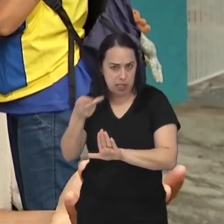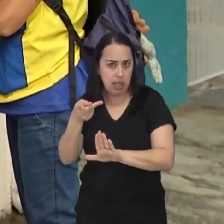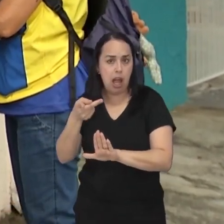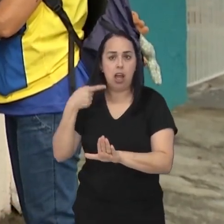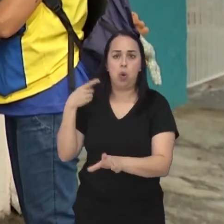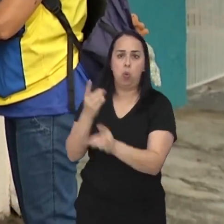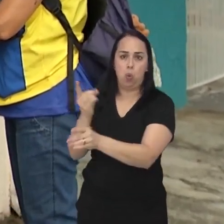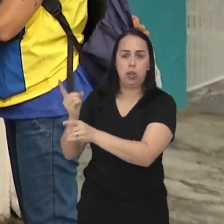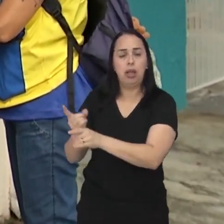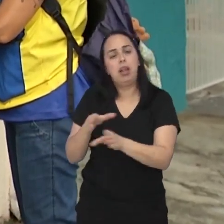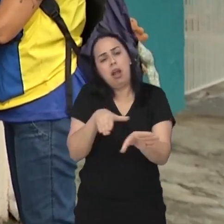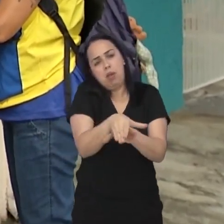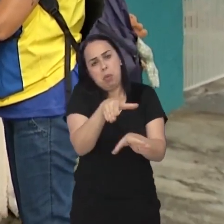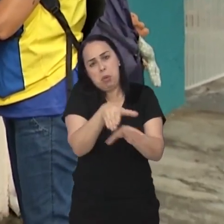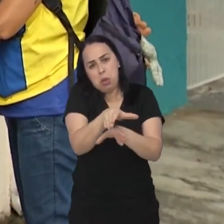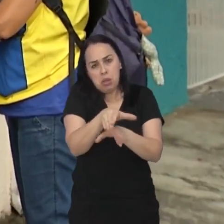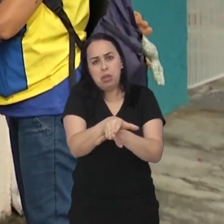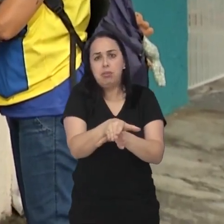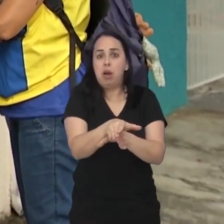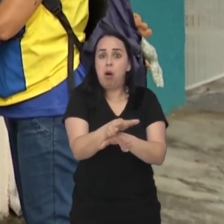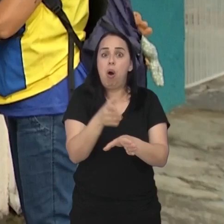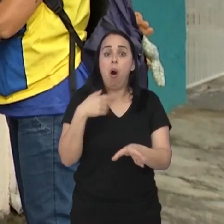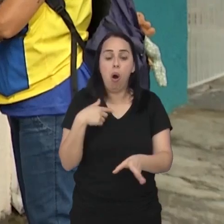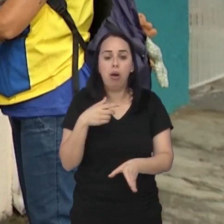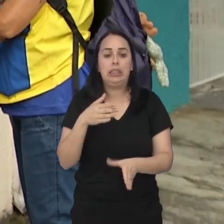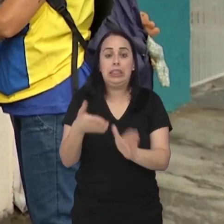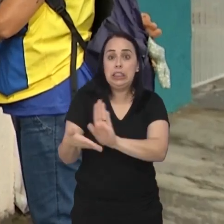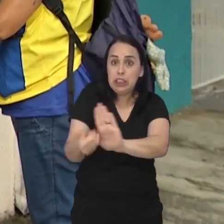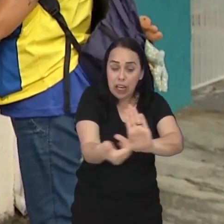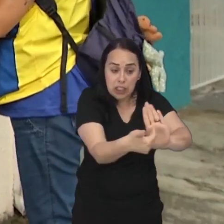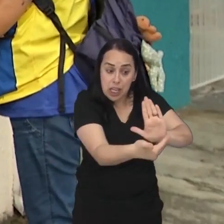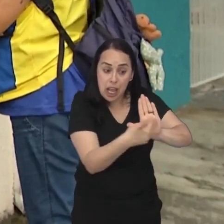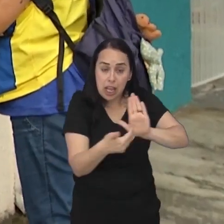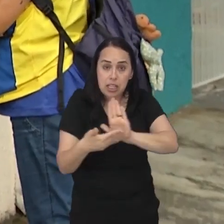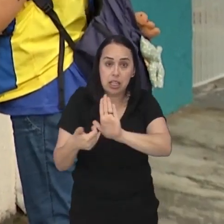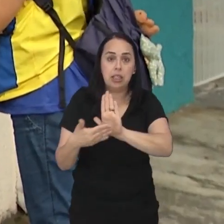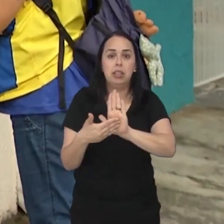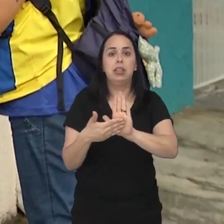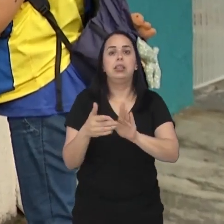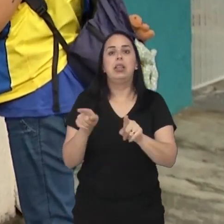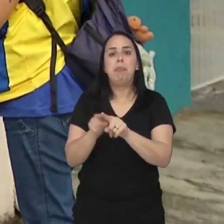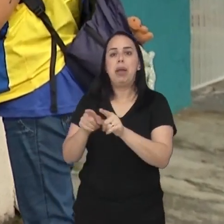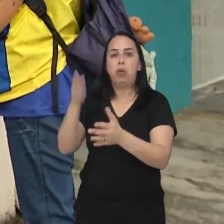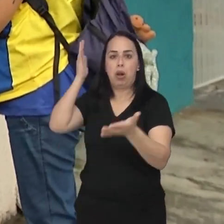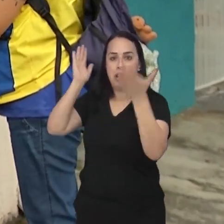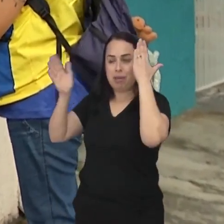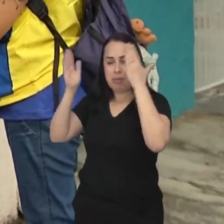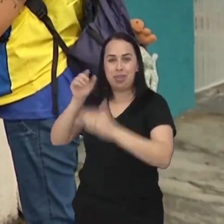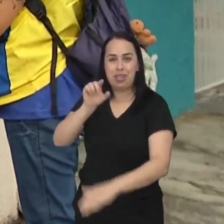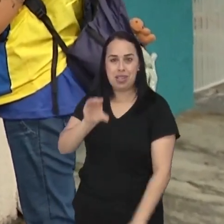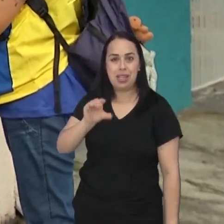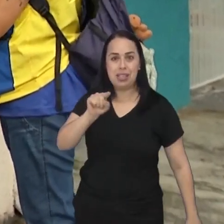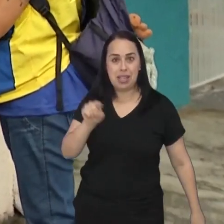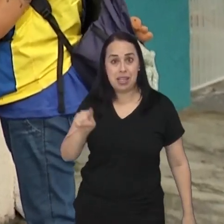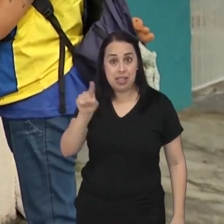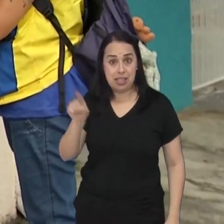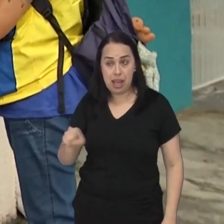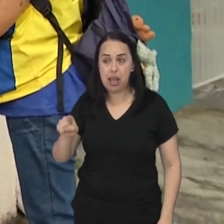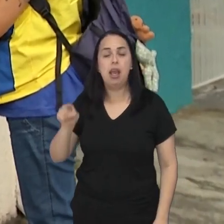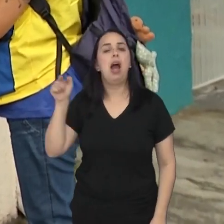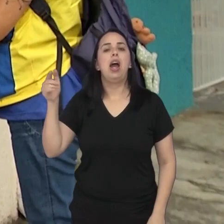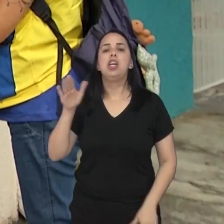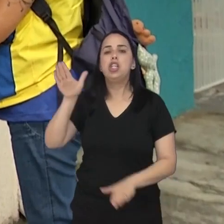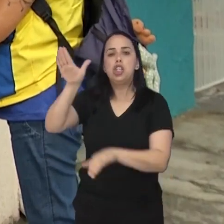últimas atividades. Daí orientamos eles a estar eliminando possíveis focos, né, chamamos o caminhão do CCZ quando